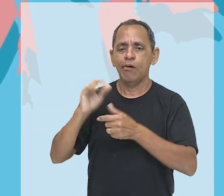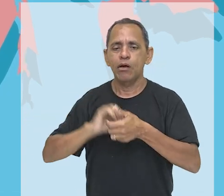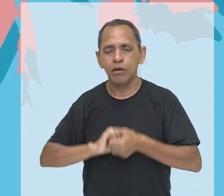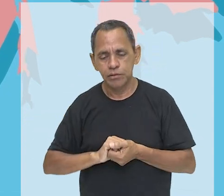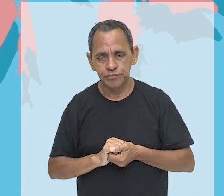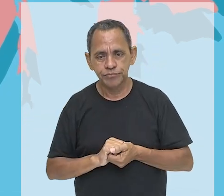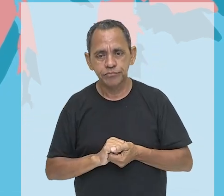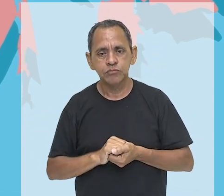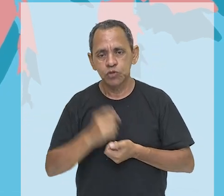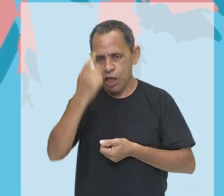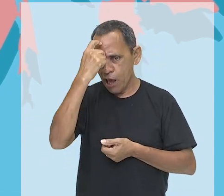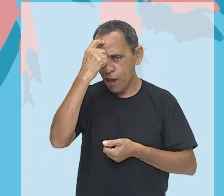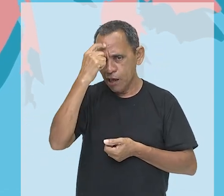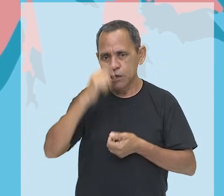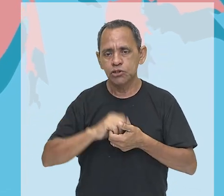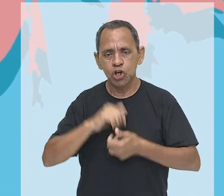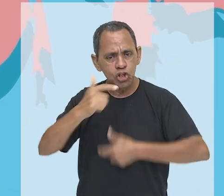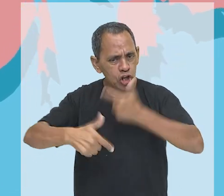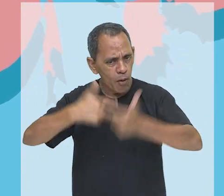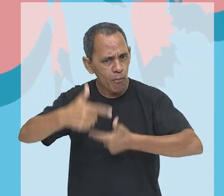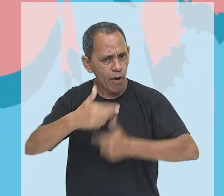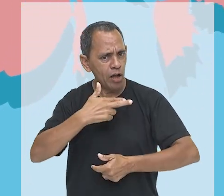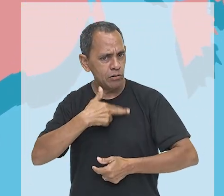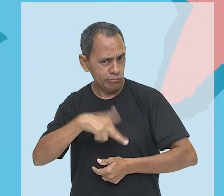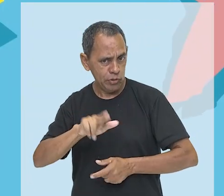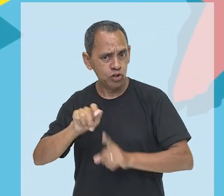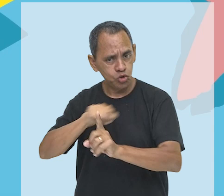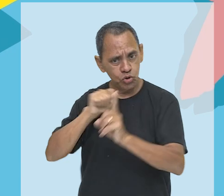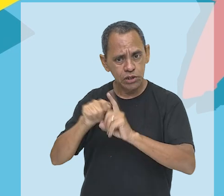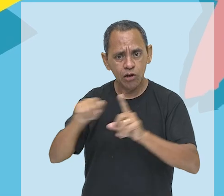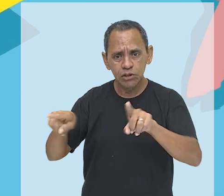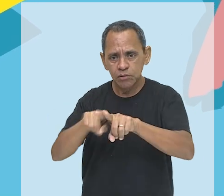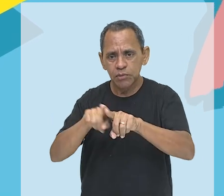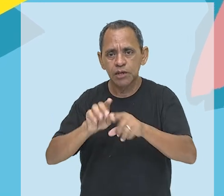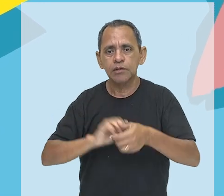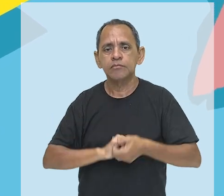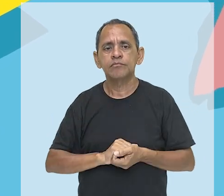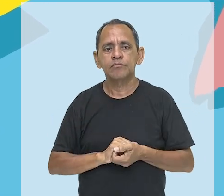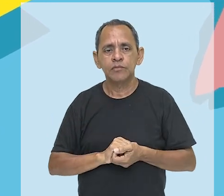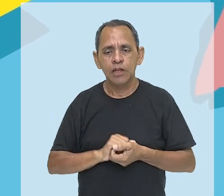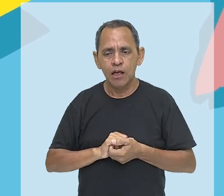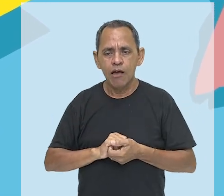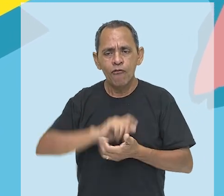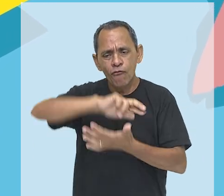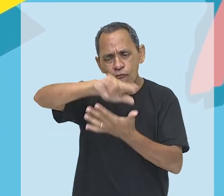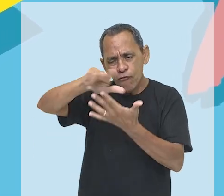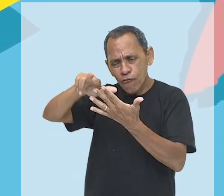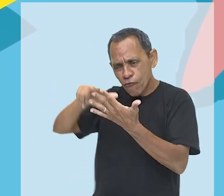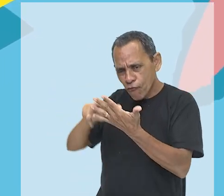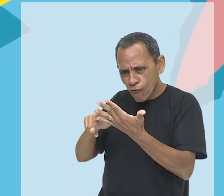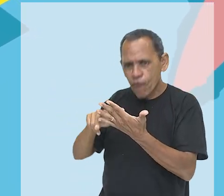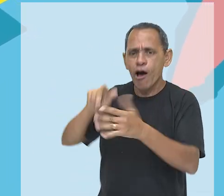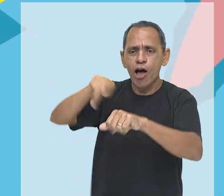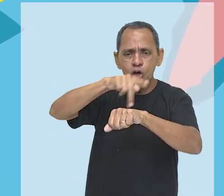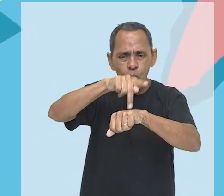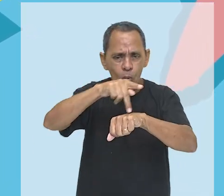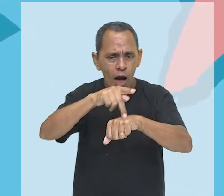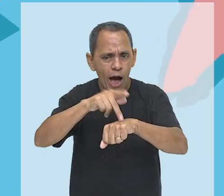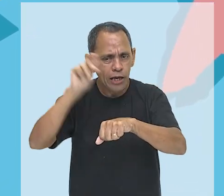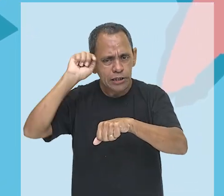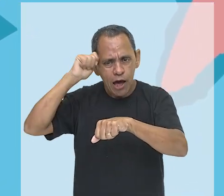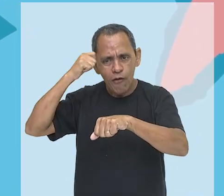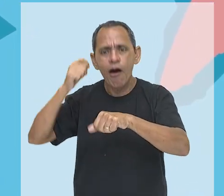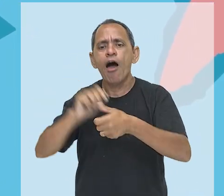como parte do dever social e religioso. Já em muitos países africanos, o trabalho está ligado